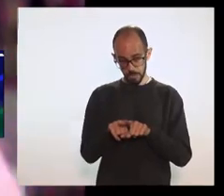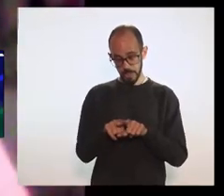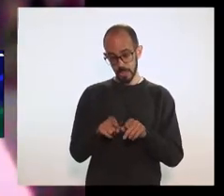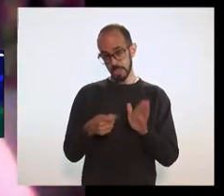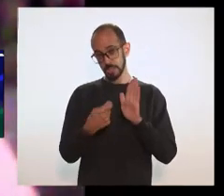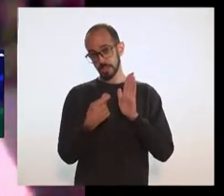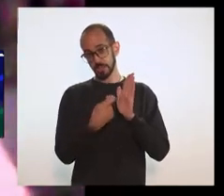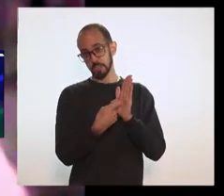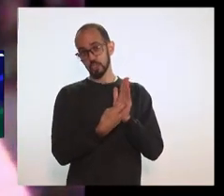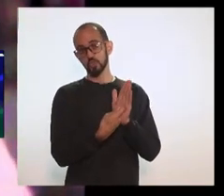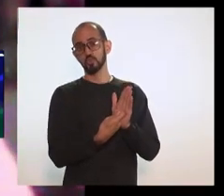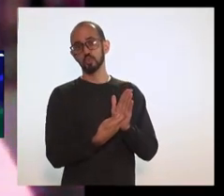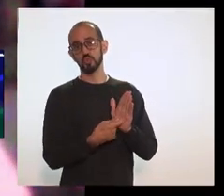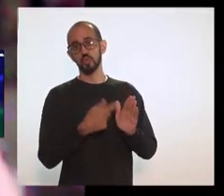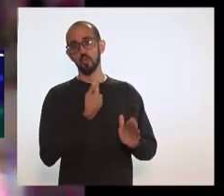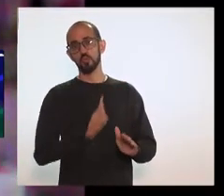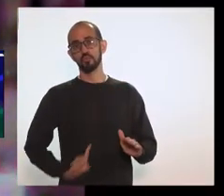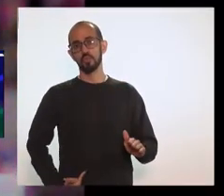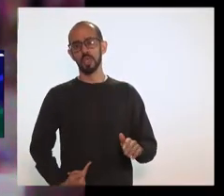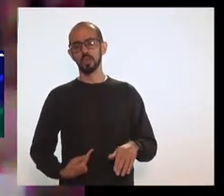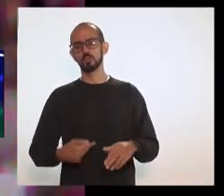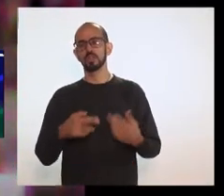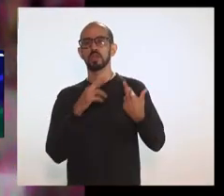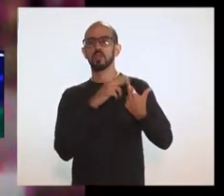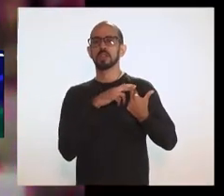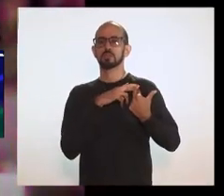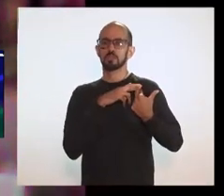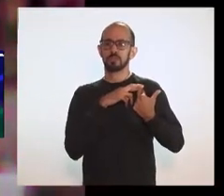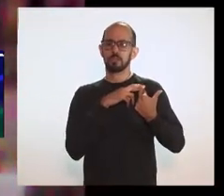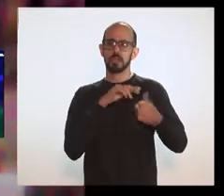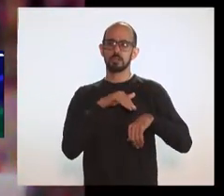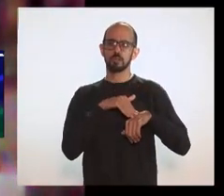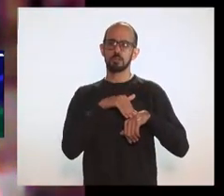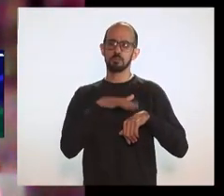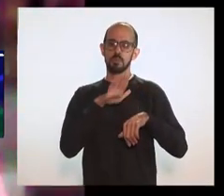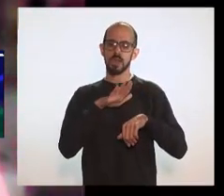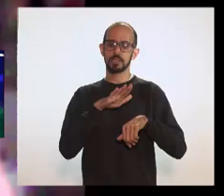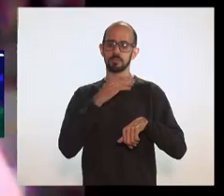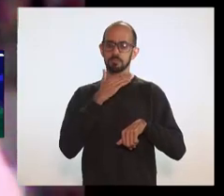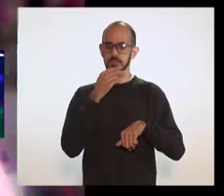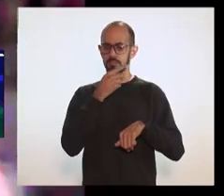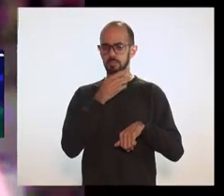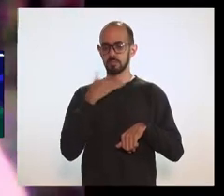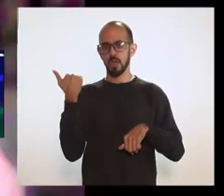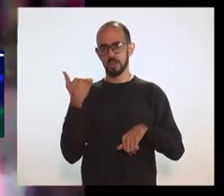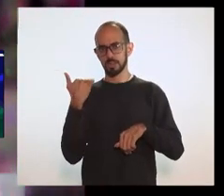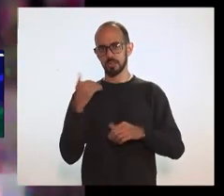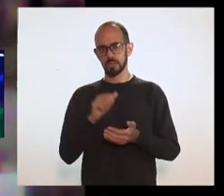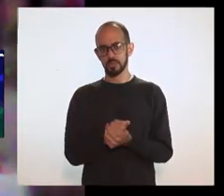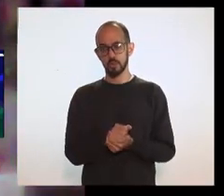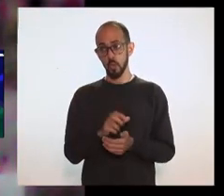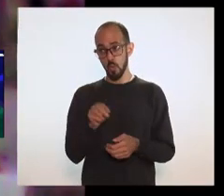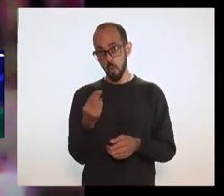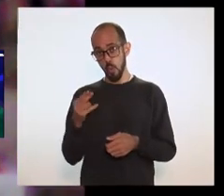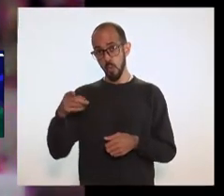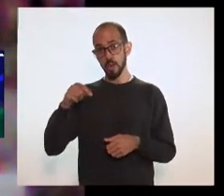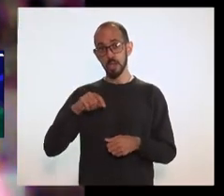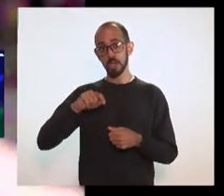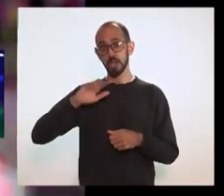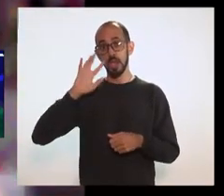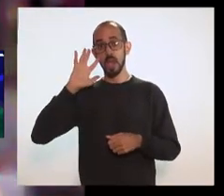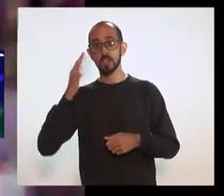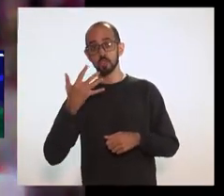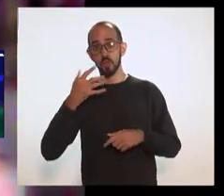tenha responsabilidade com o momento que a gente está enfrentando. Ou ele toma medidas de diminuir as aglomerações,